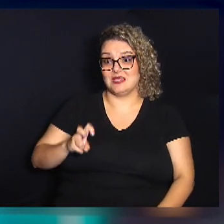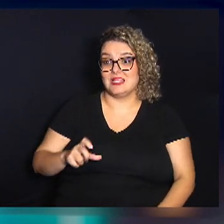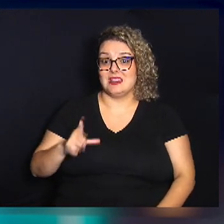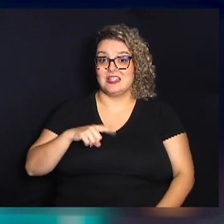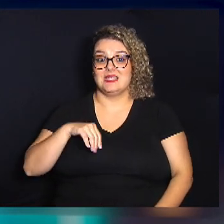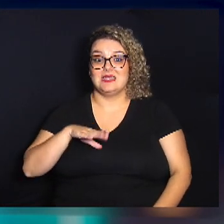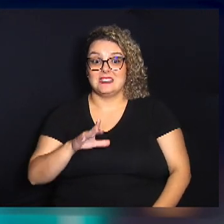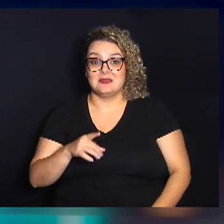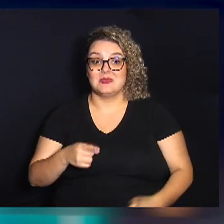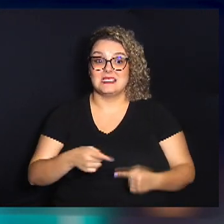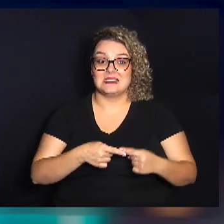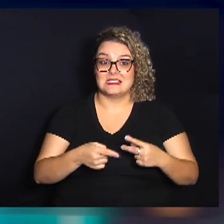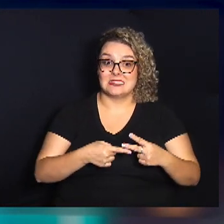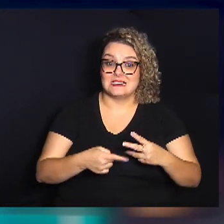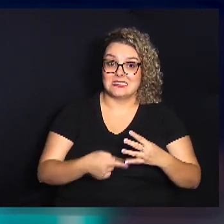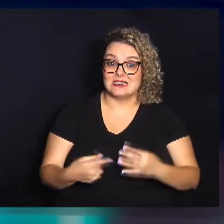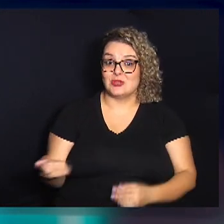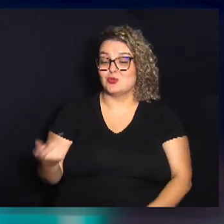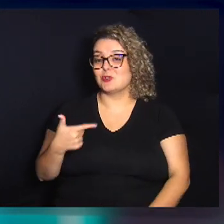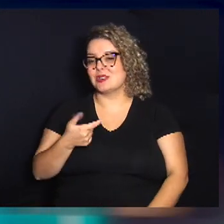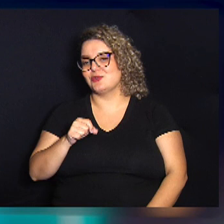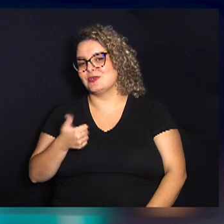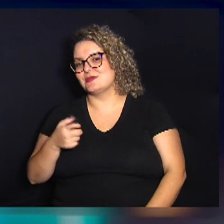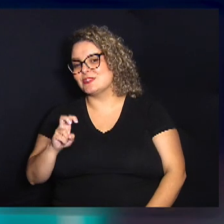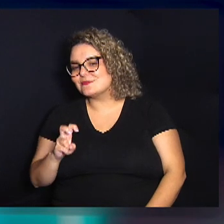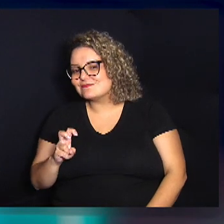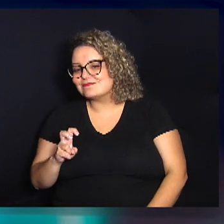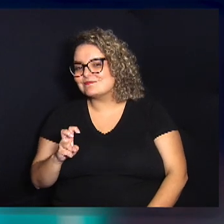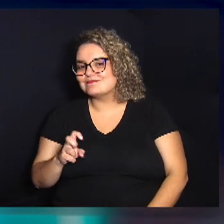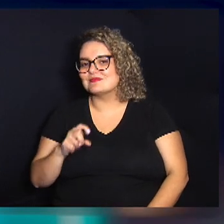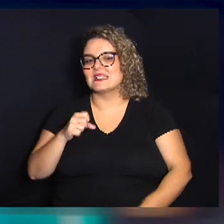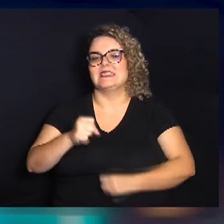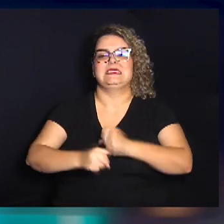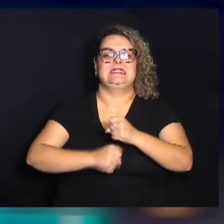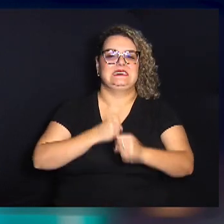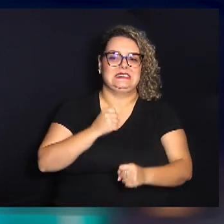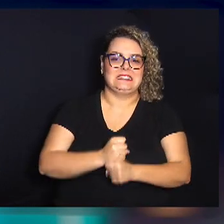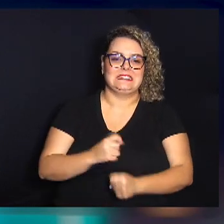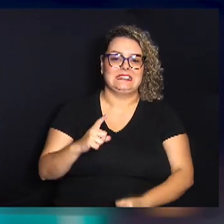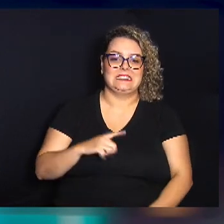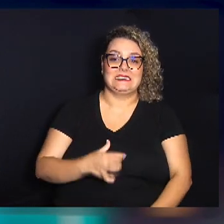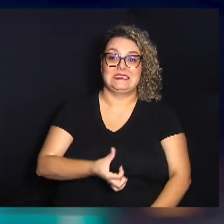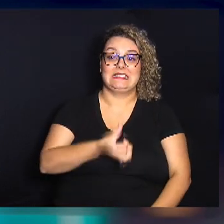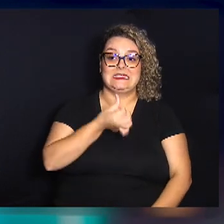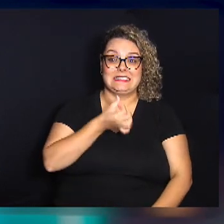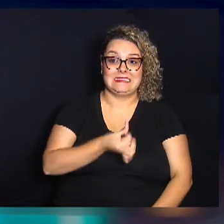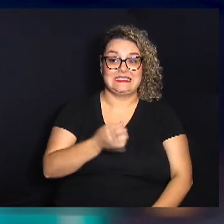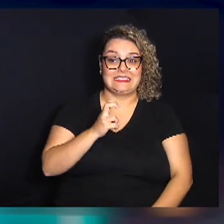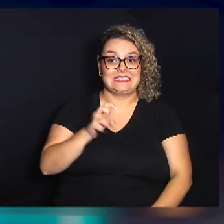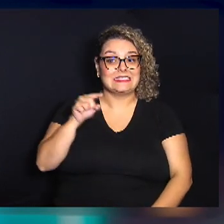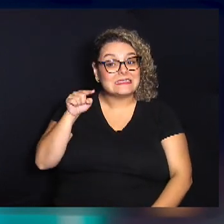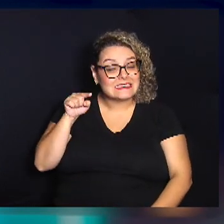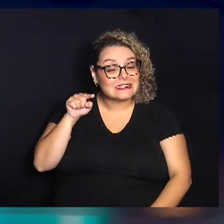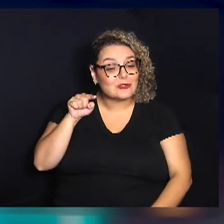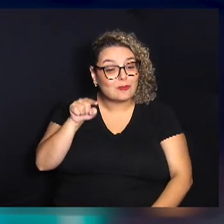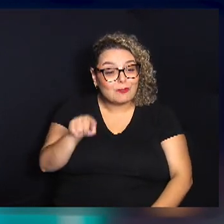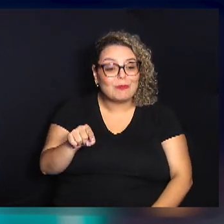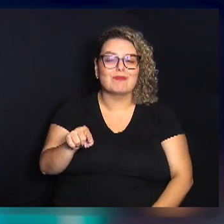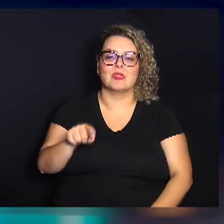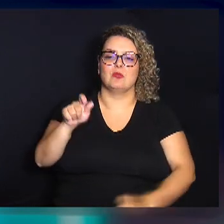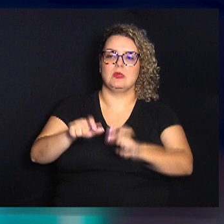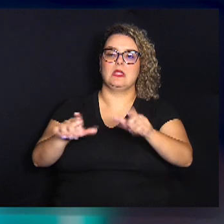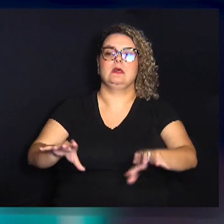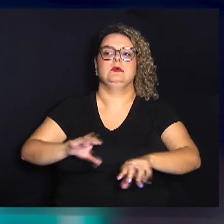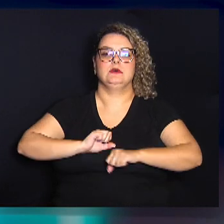nas semanas que 2015. E esse ano aí a gente teve 65 mil casos. Então a gente está